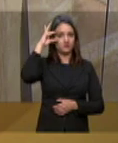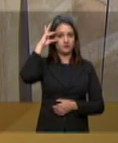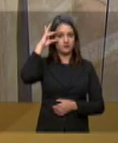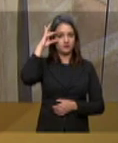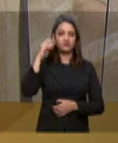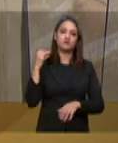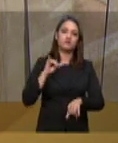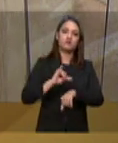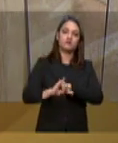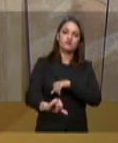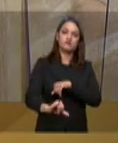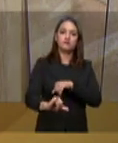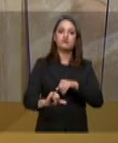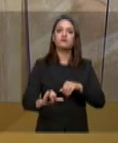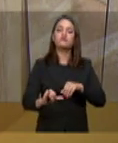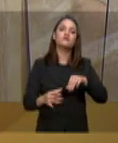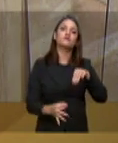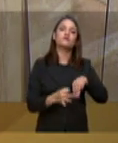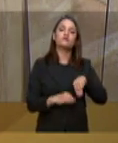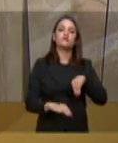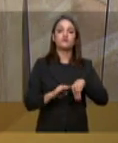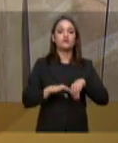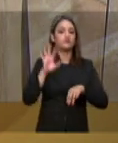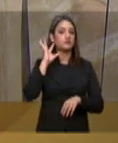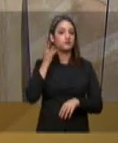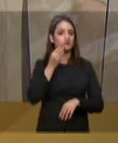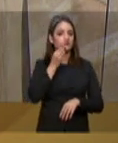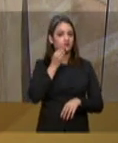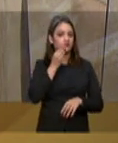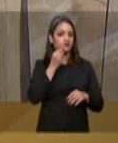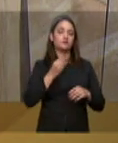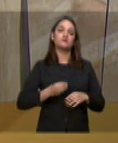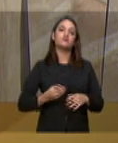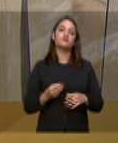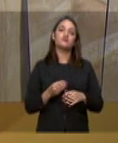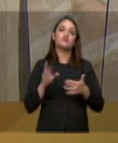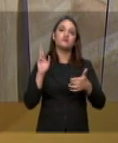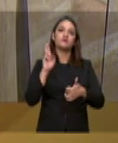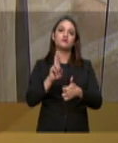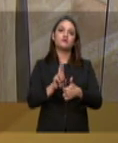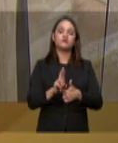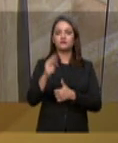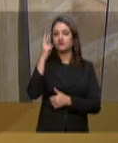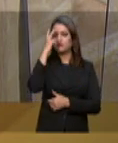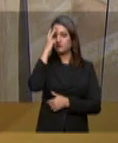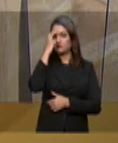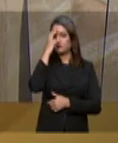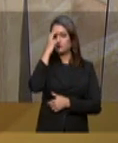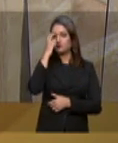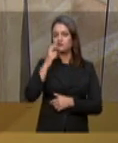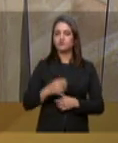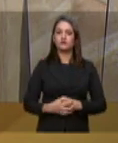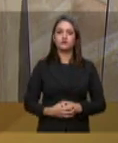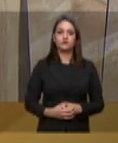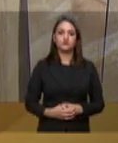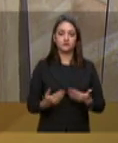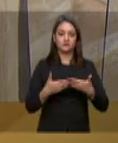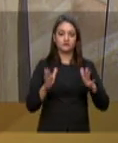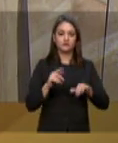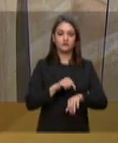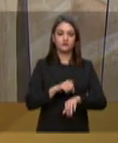longos. Toga preta por cima do terno branco. Procurador-Geral da República, Dr. Antônio Augusto Brandão de Aras. Ao